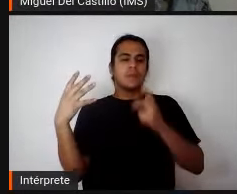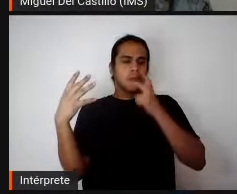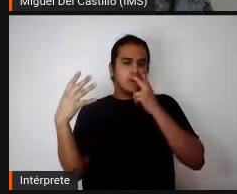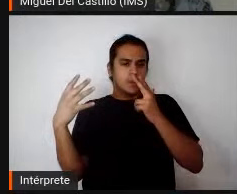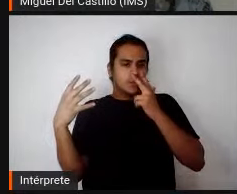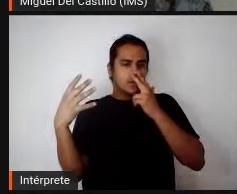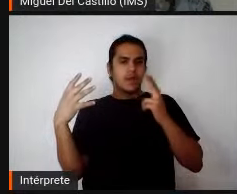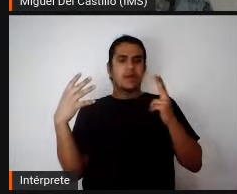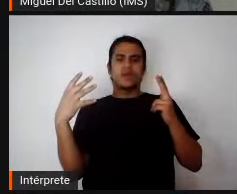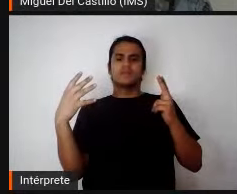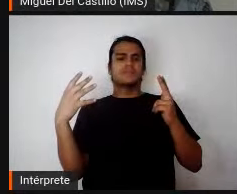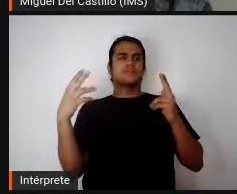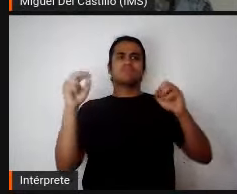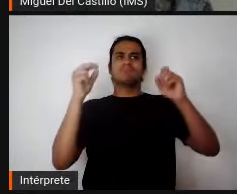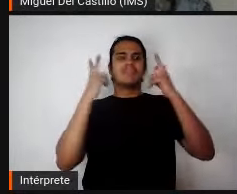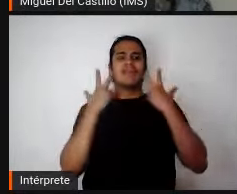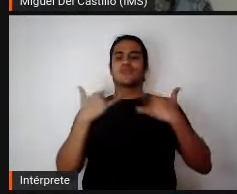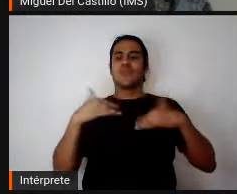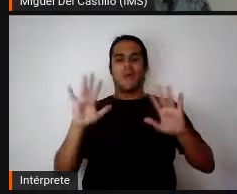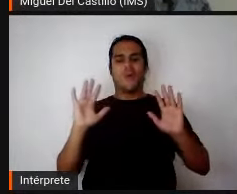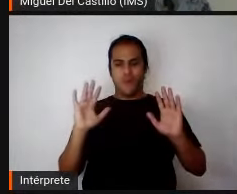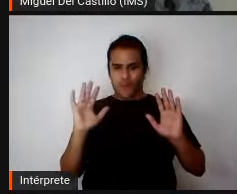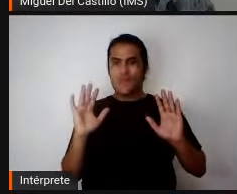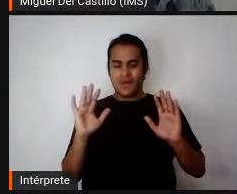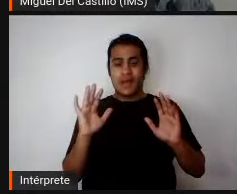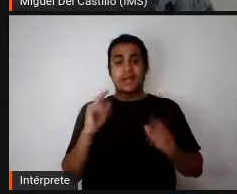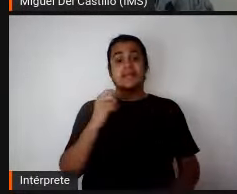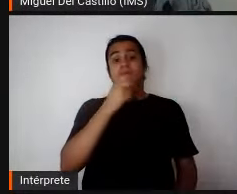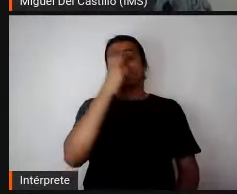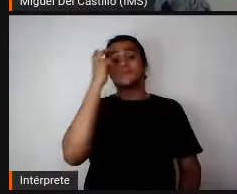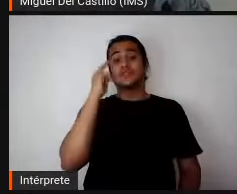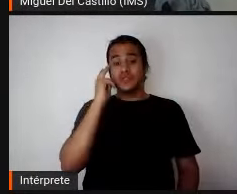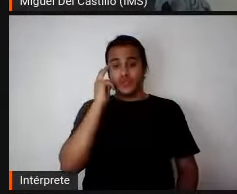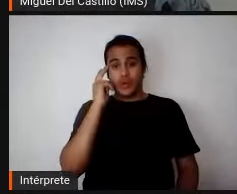forma totalmente natural. E as pessoas às vezes falam